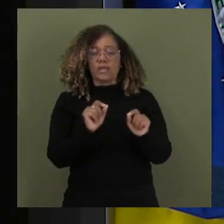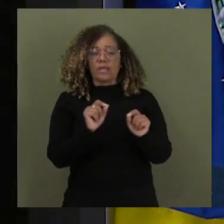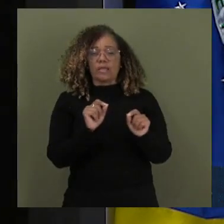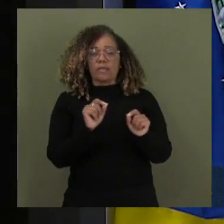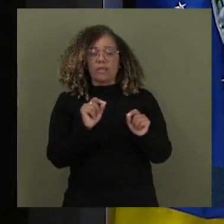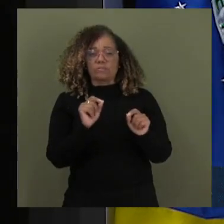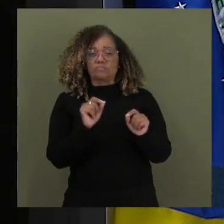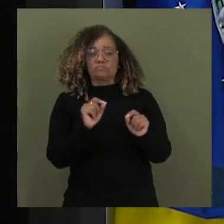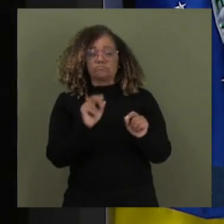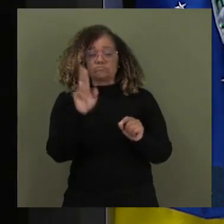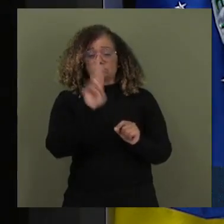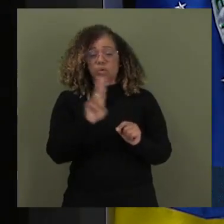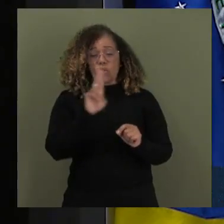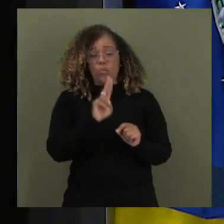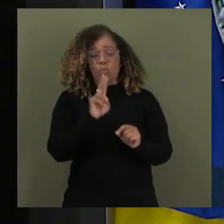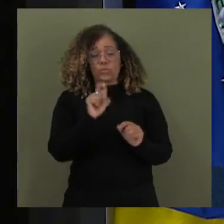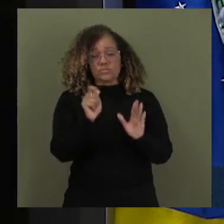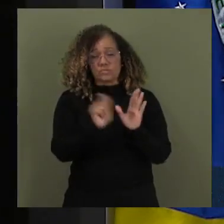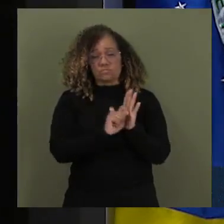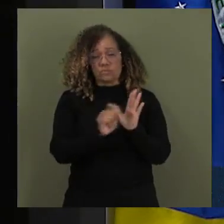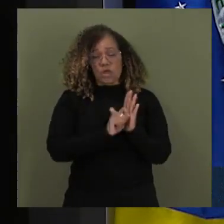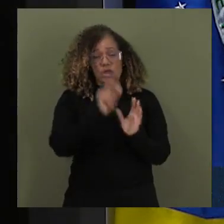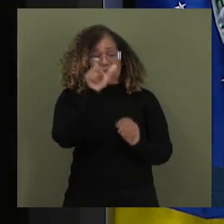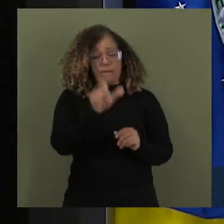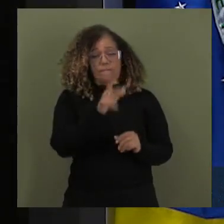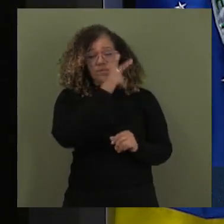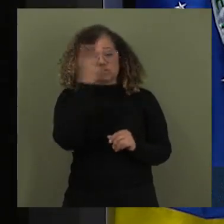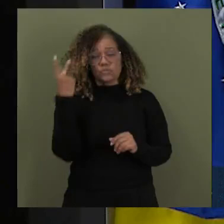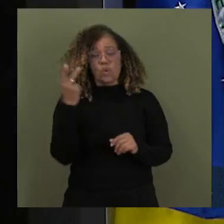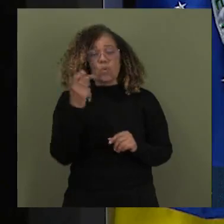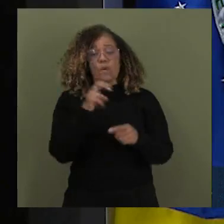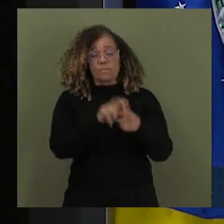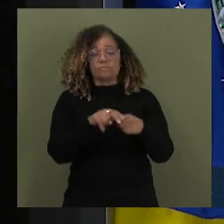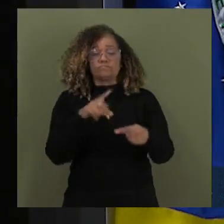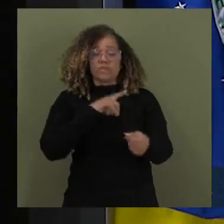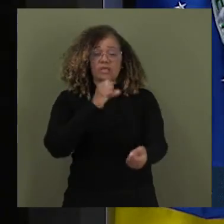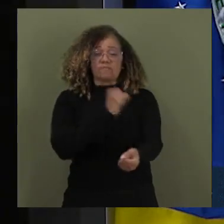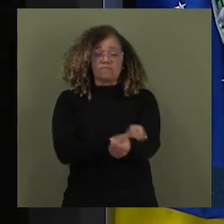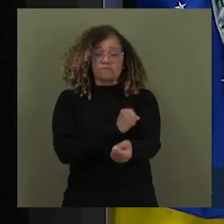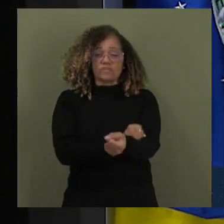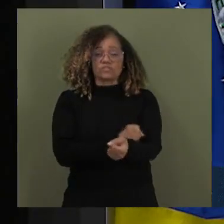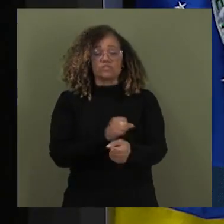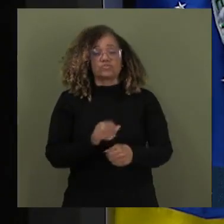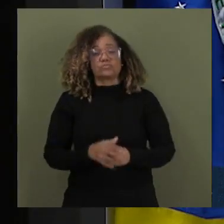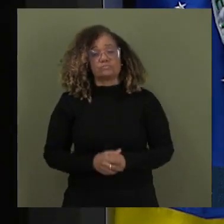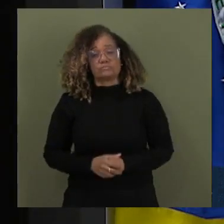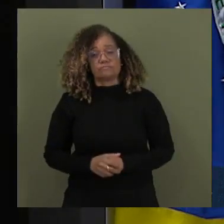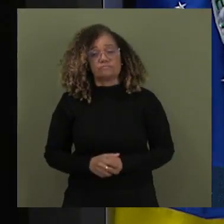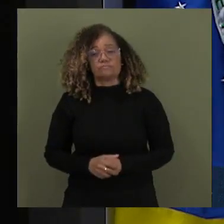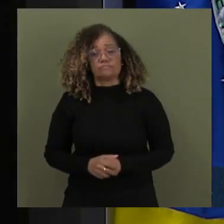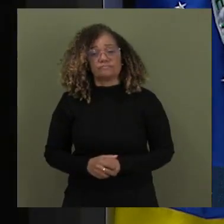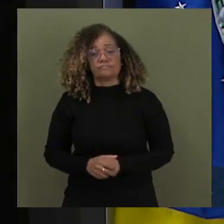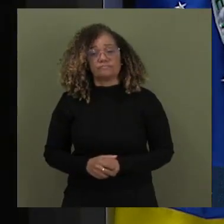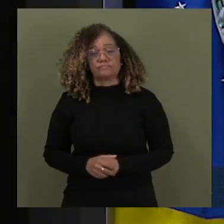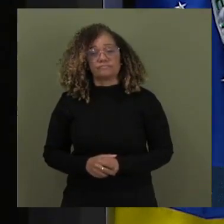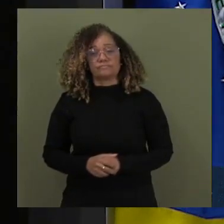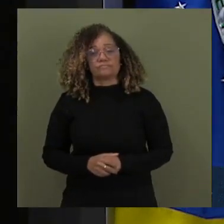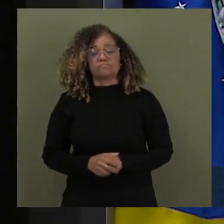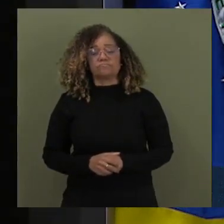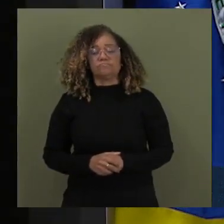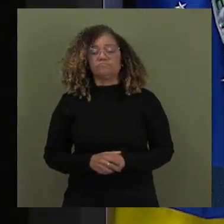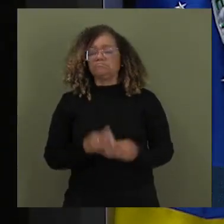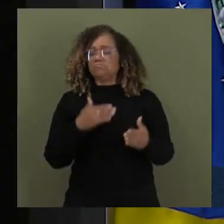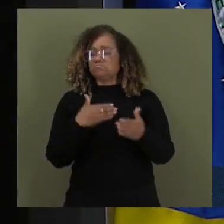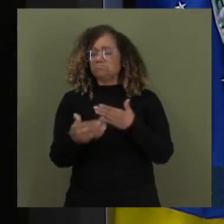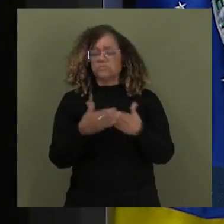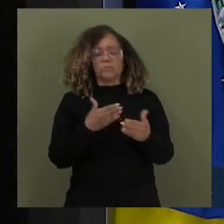droga, na ânsia de suprir o seu vício, para sustentar o seu vício. Ora, qualquer